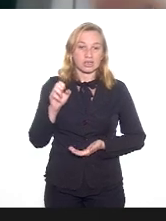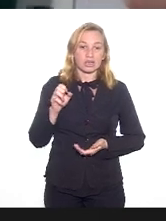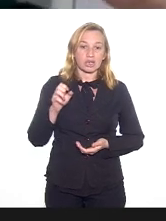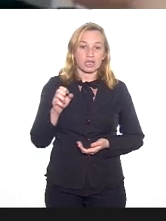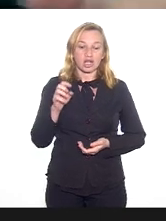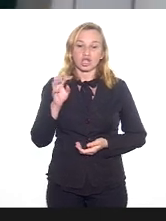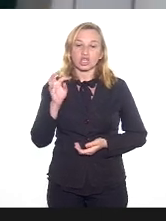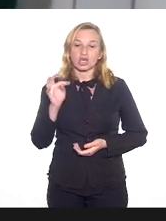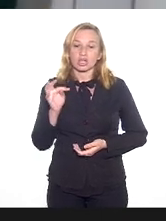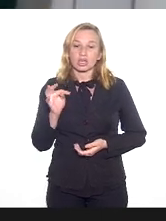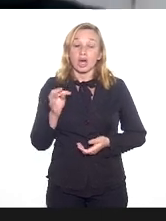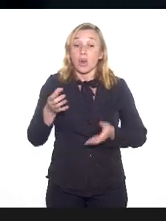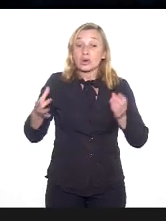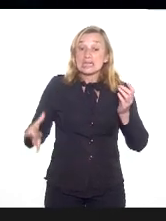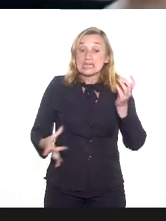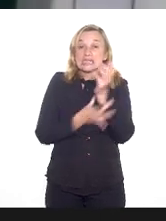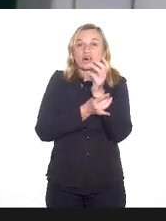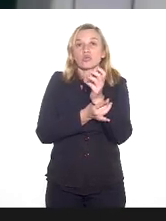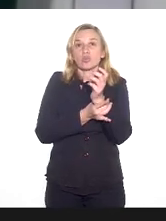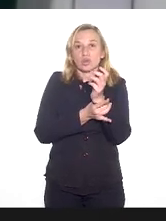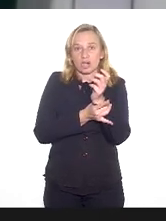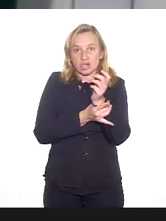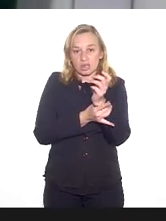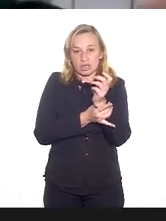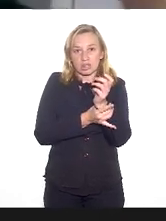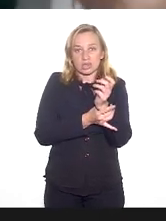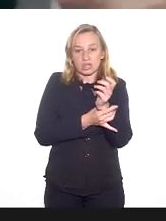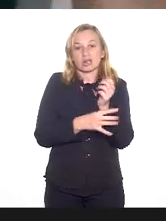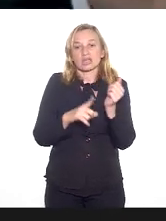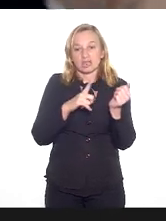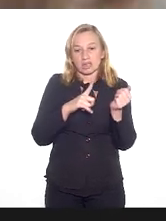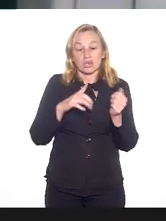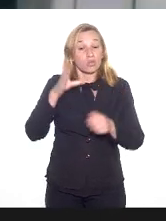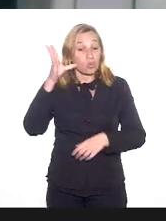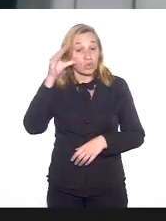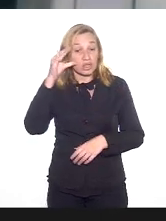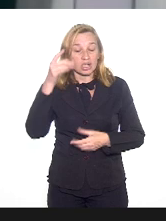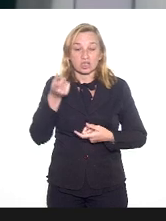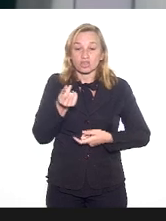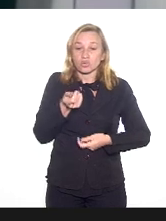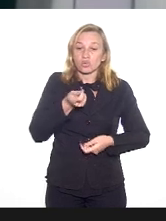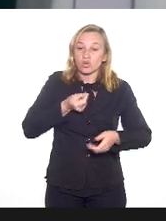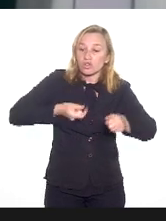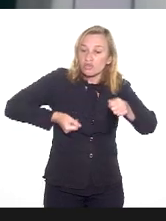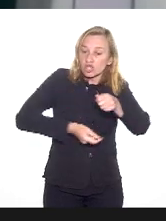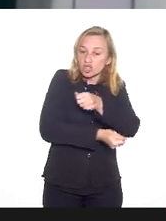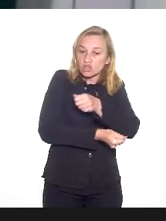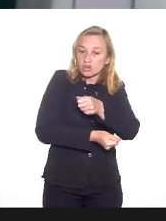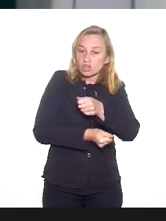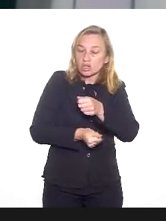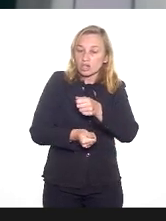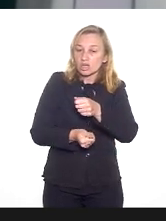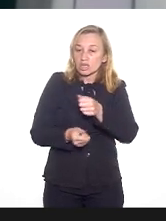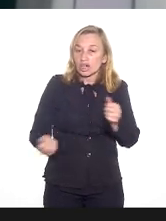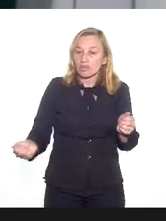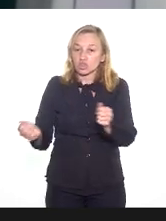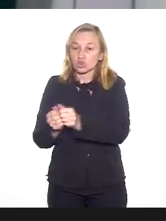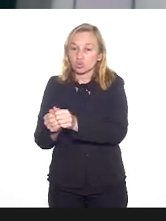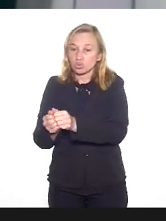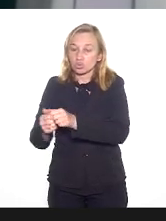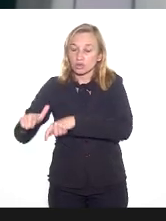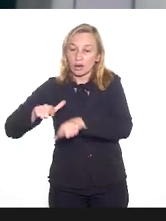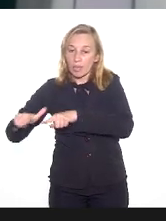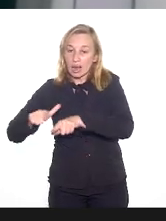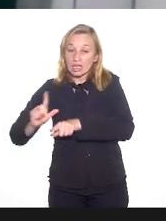era uma espécie de trust que protegia, né, agia para proteger os interesses dos investidores que participavam da operação.